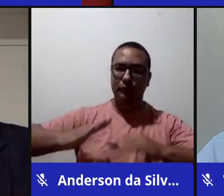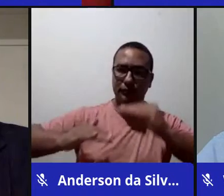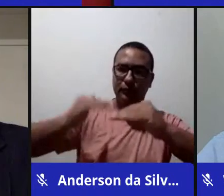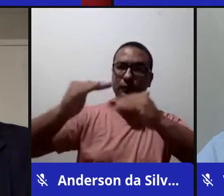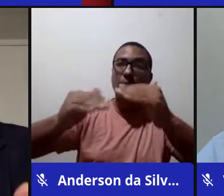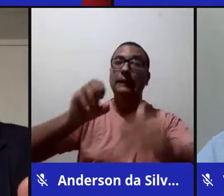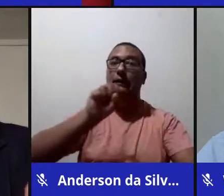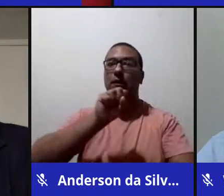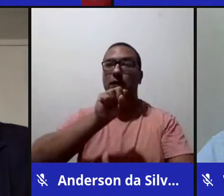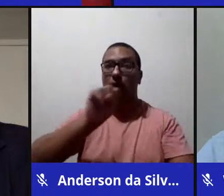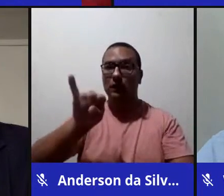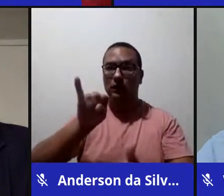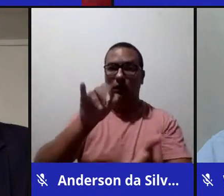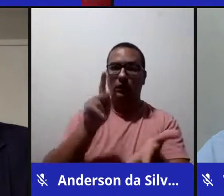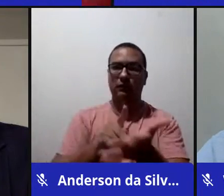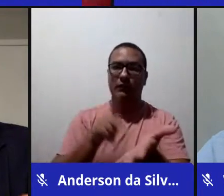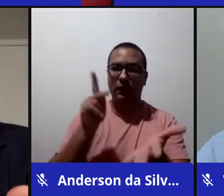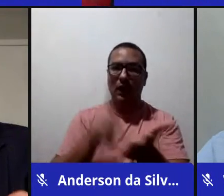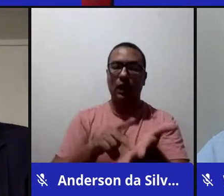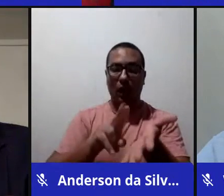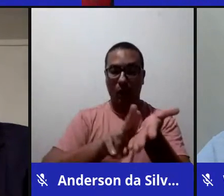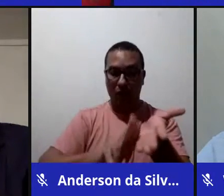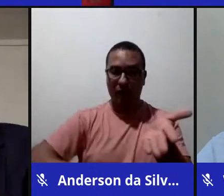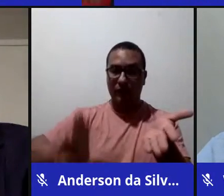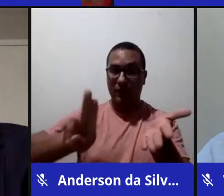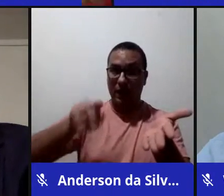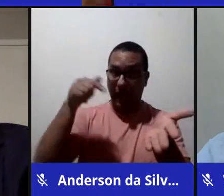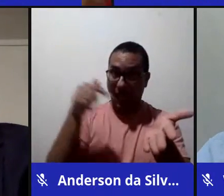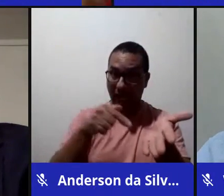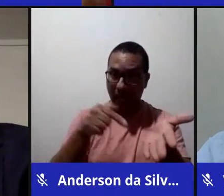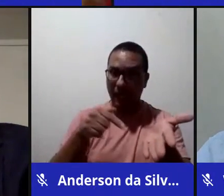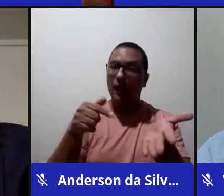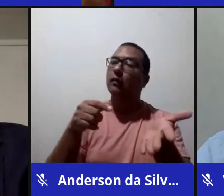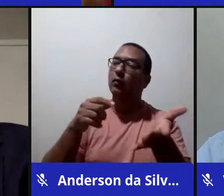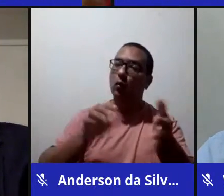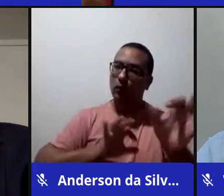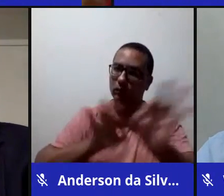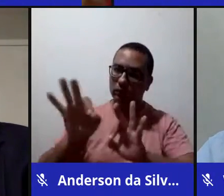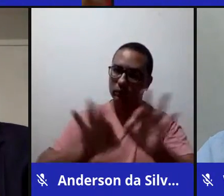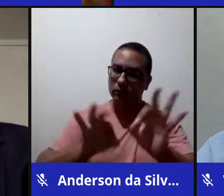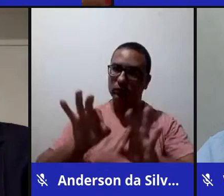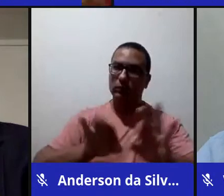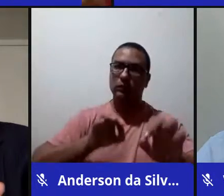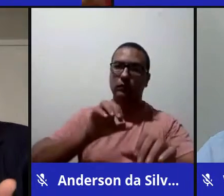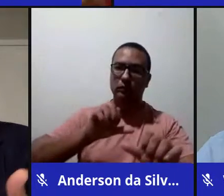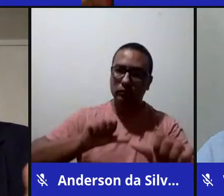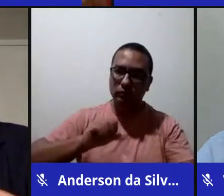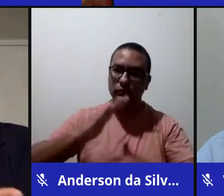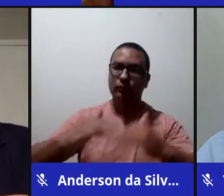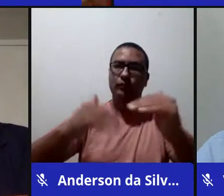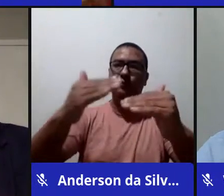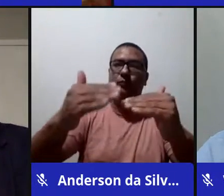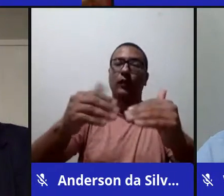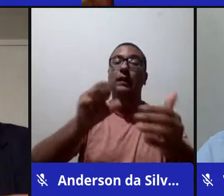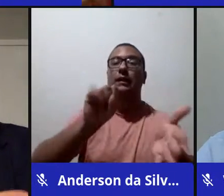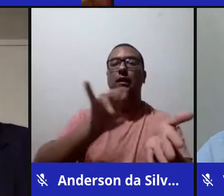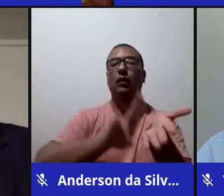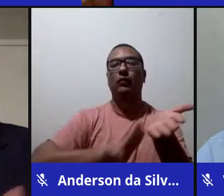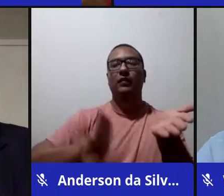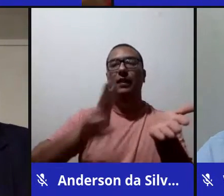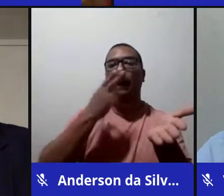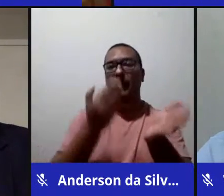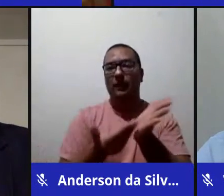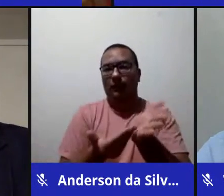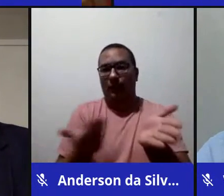de fato, a universidade desempenhar esse papel. Se a universidade ficar afastada